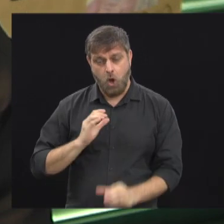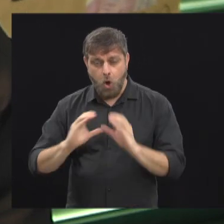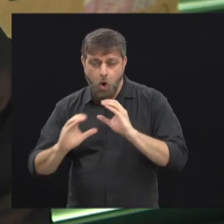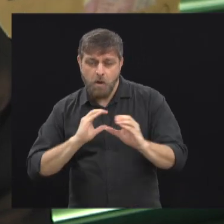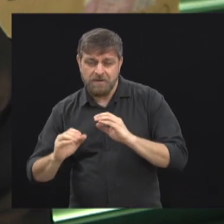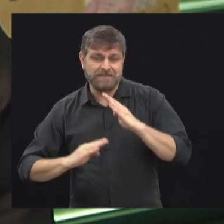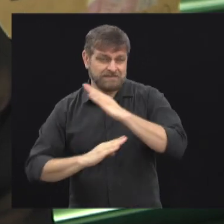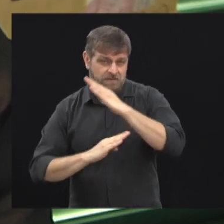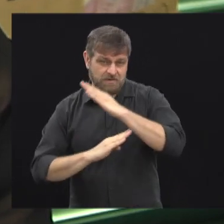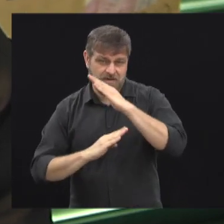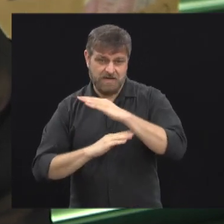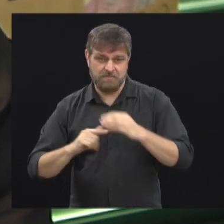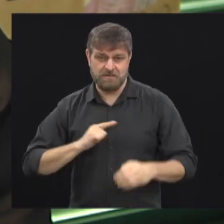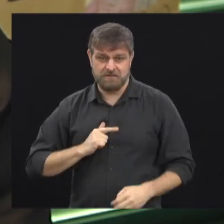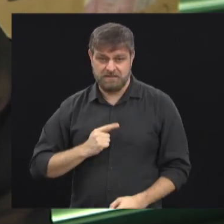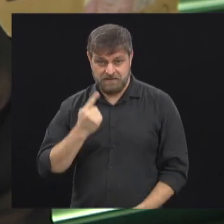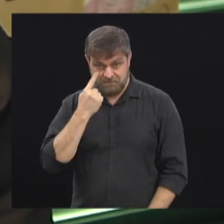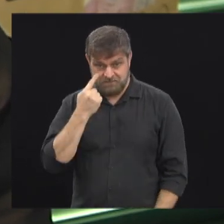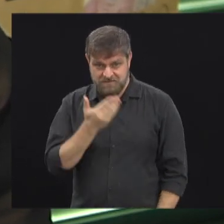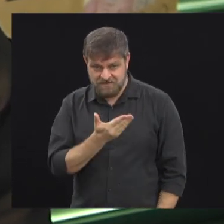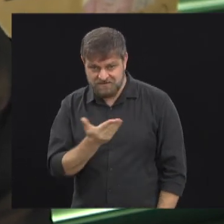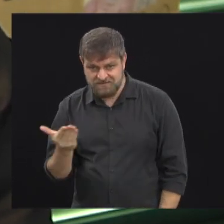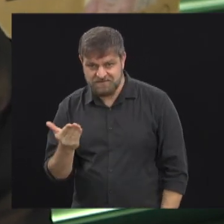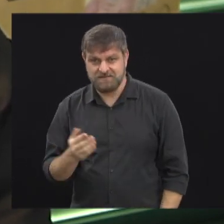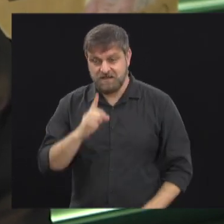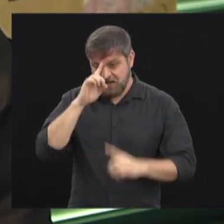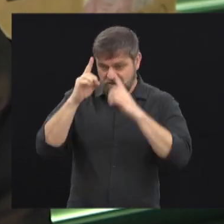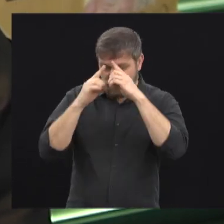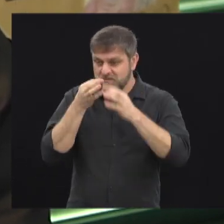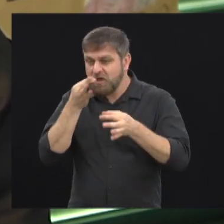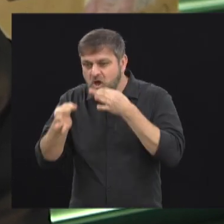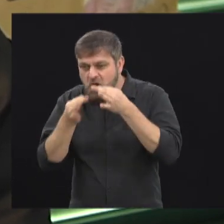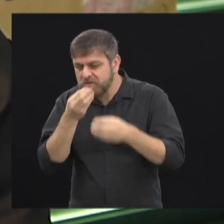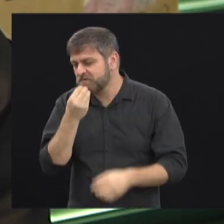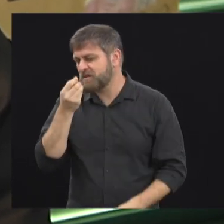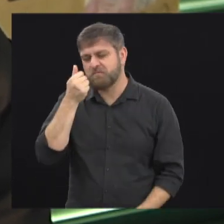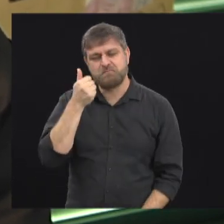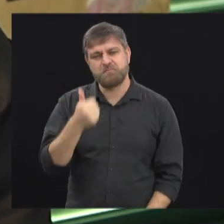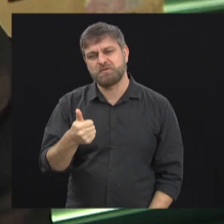comunicação da TV Câmara estão passando aí na sua tela. Dúvidas, sugestões são sempre